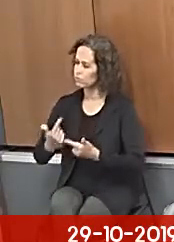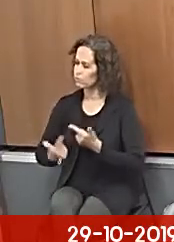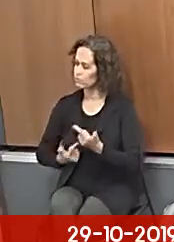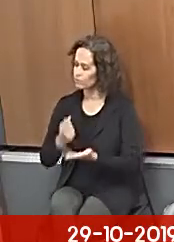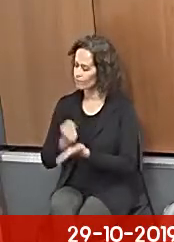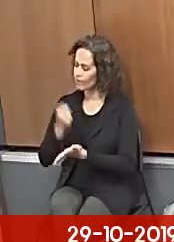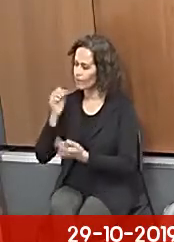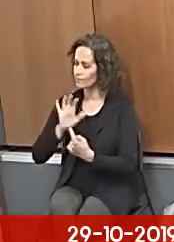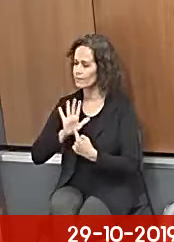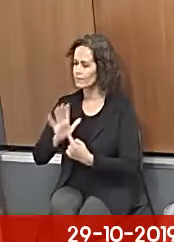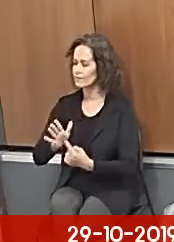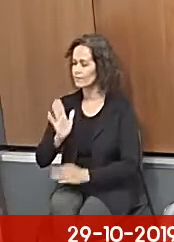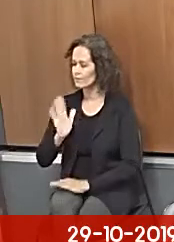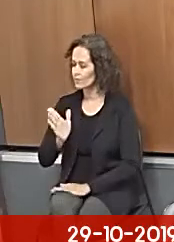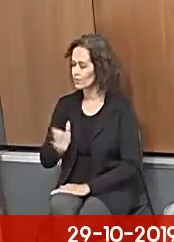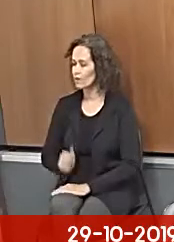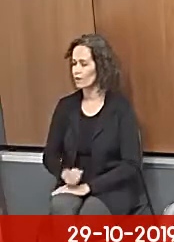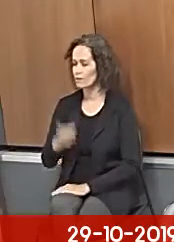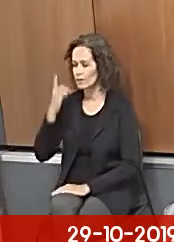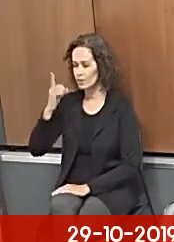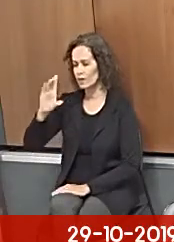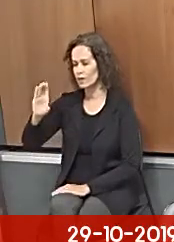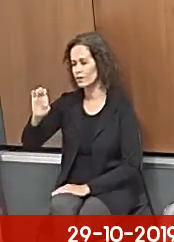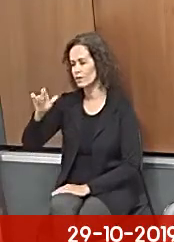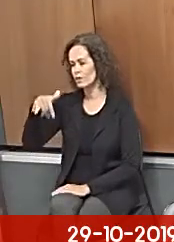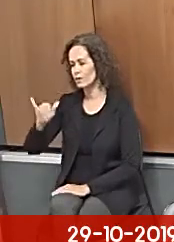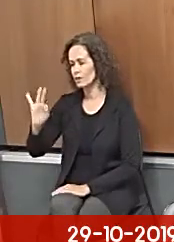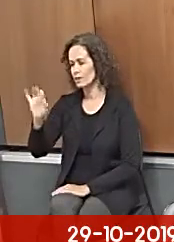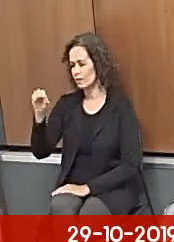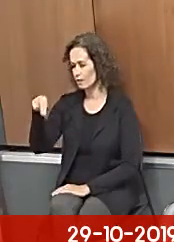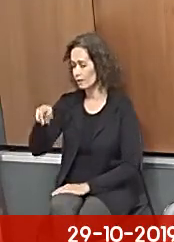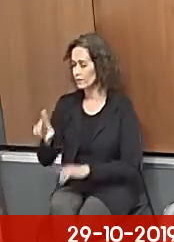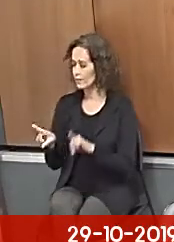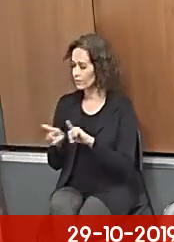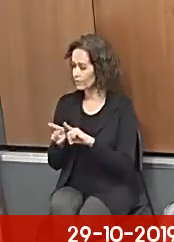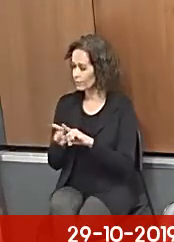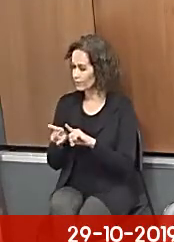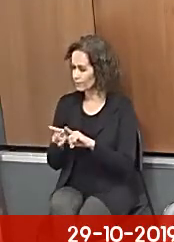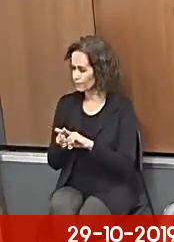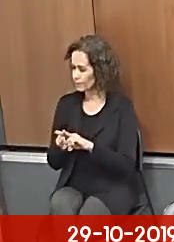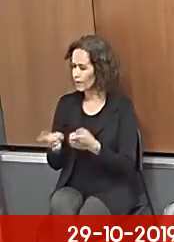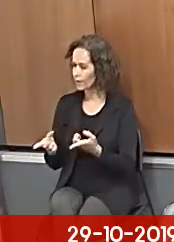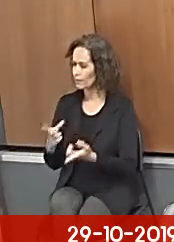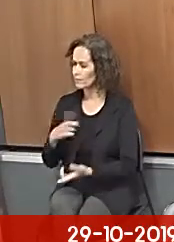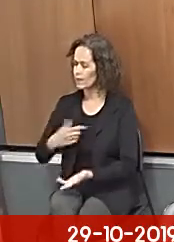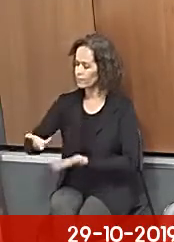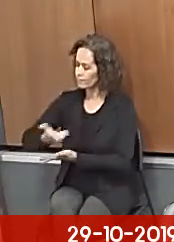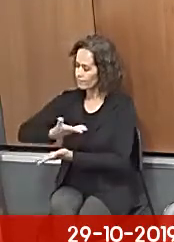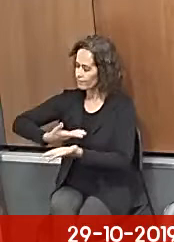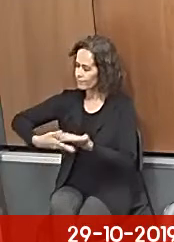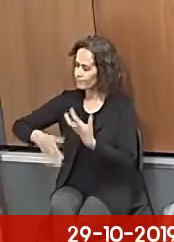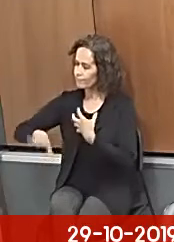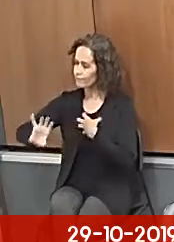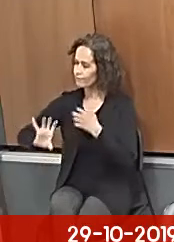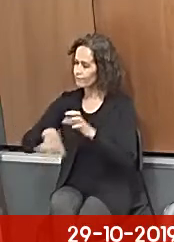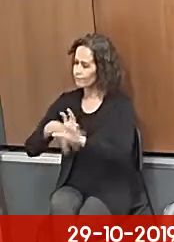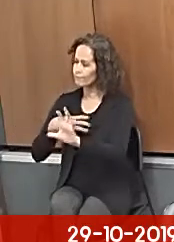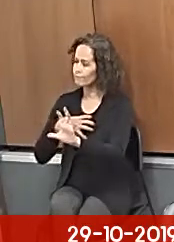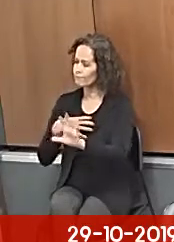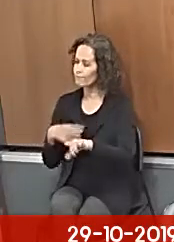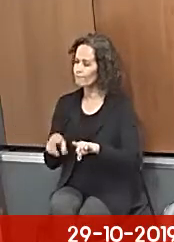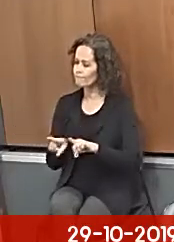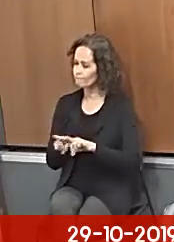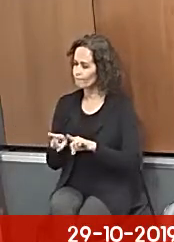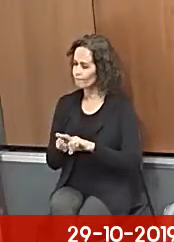marca. Deputado Cleito, também um deputado que está chegando agora também, que tem esse espírito solidário muito grande também, tanto é que está